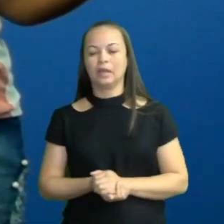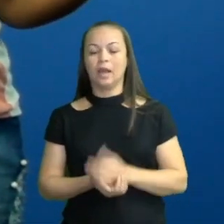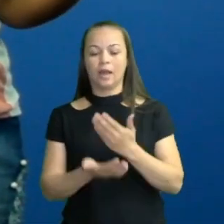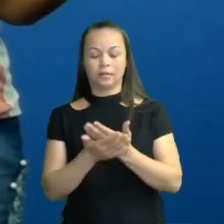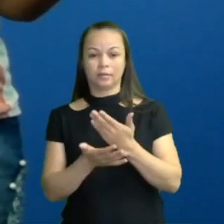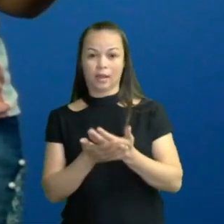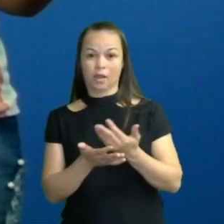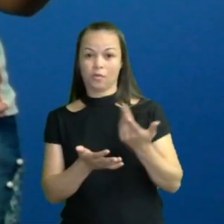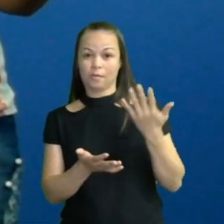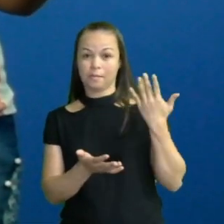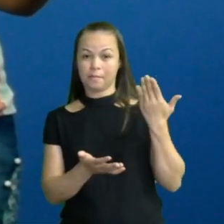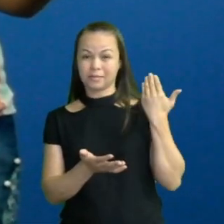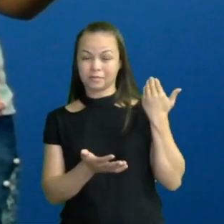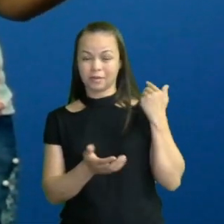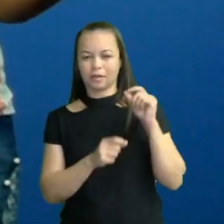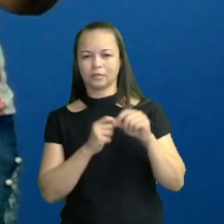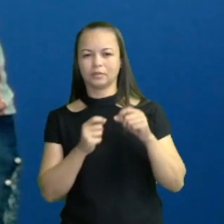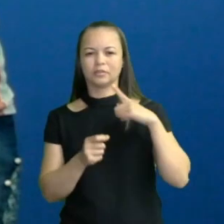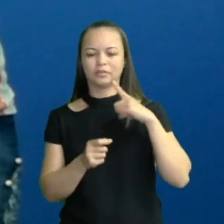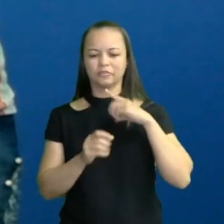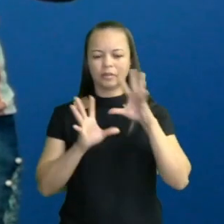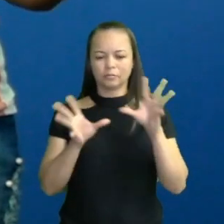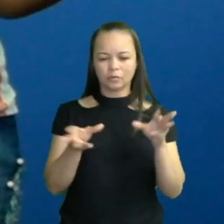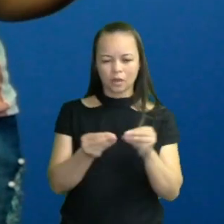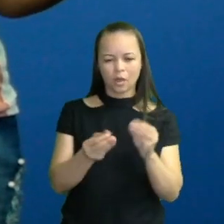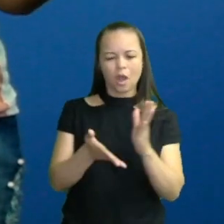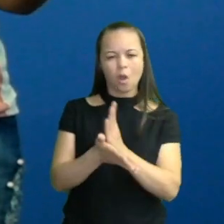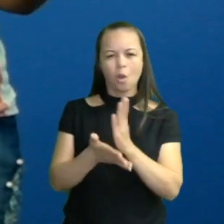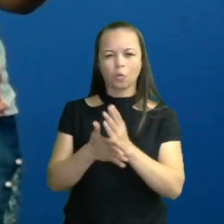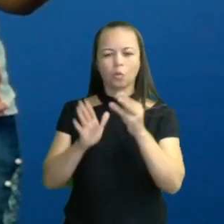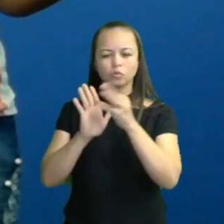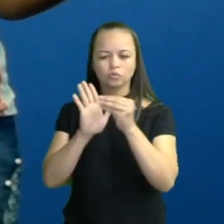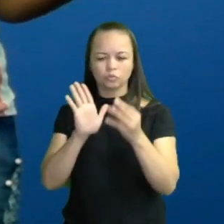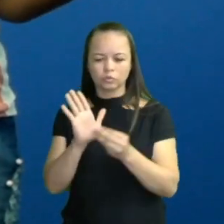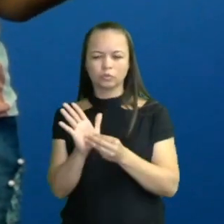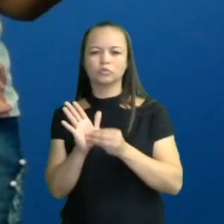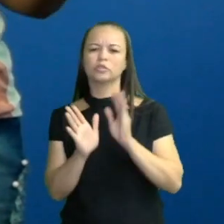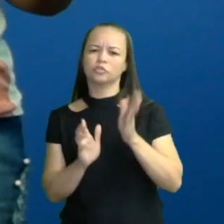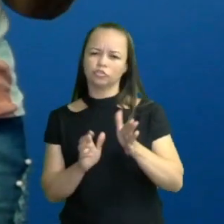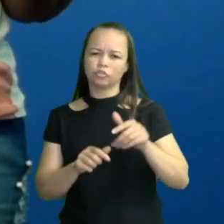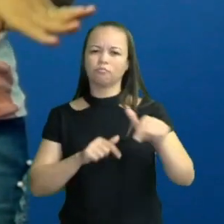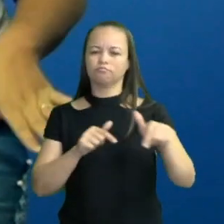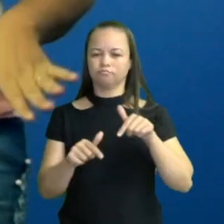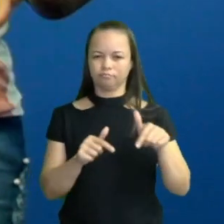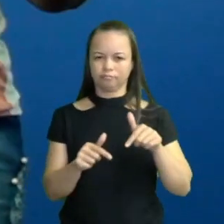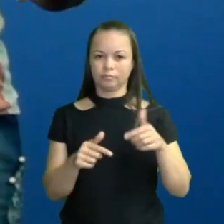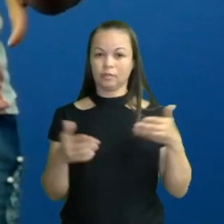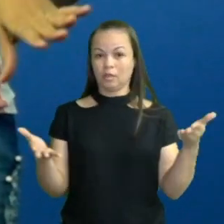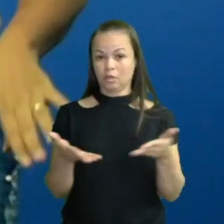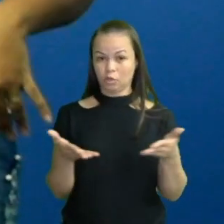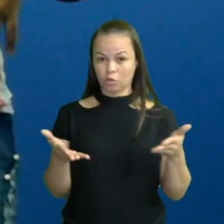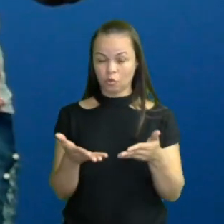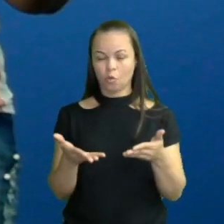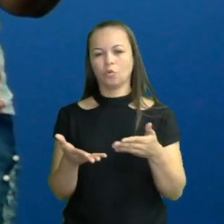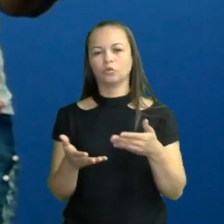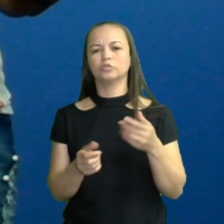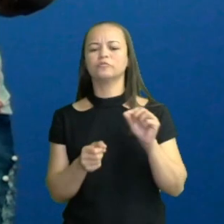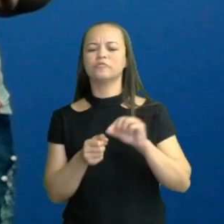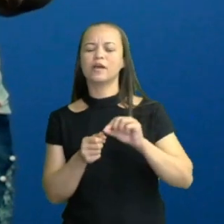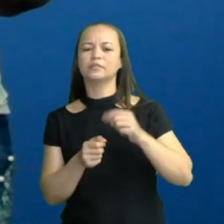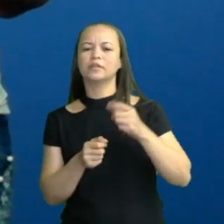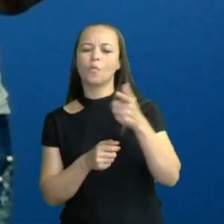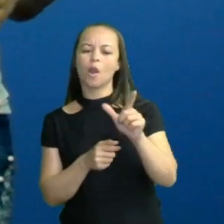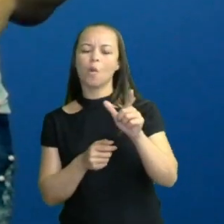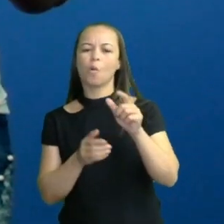anterior, fizemos uma revisão de alguns conteúdos que já trabalhamos e hoje vamos fazer